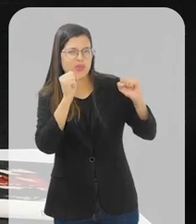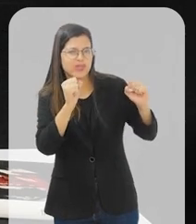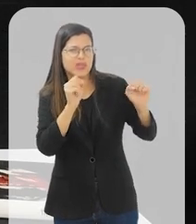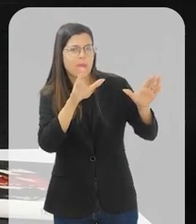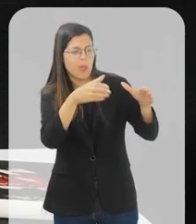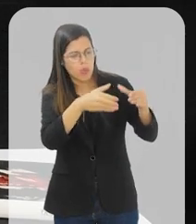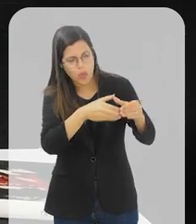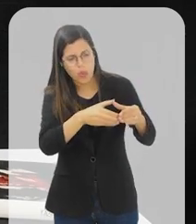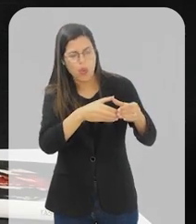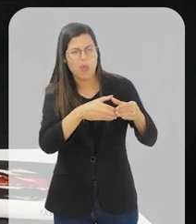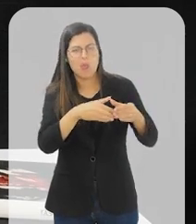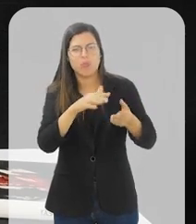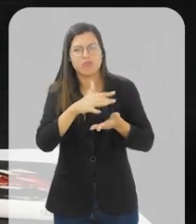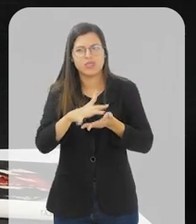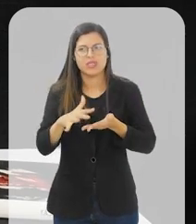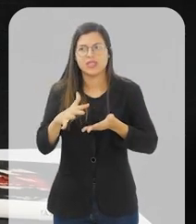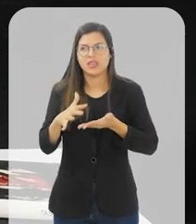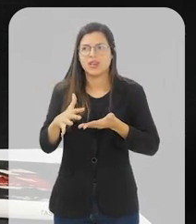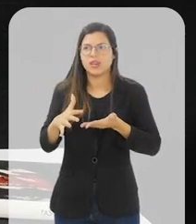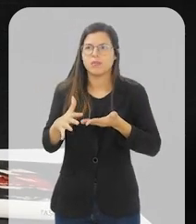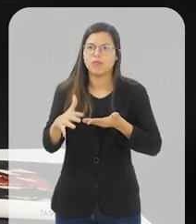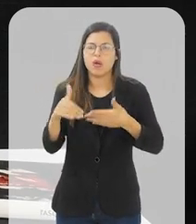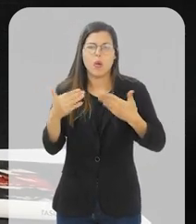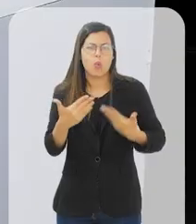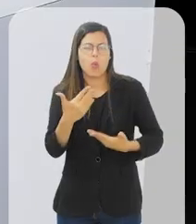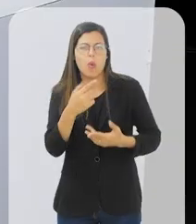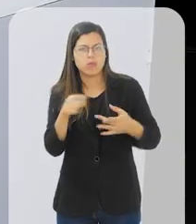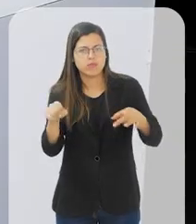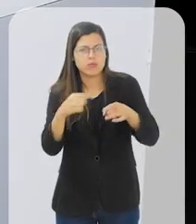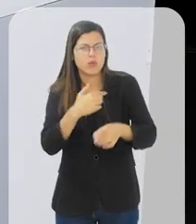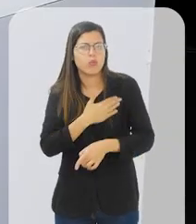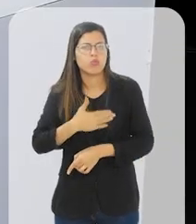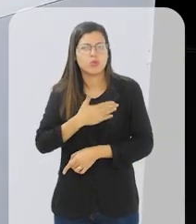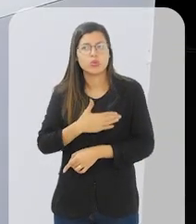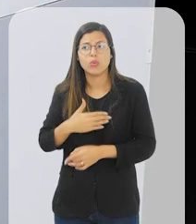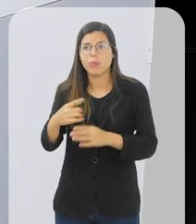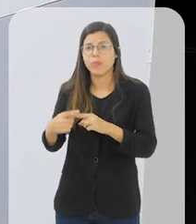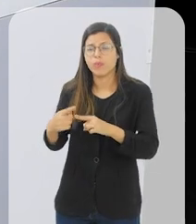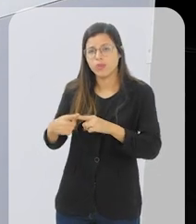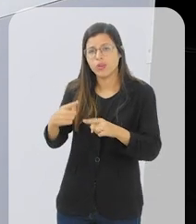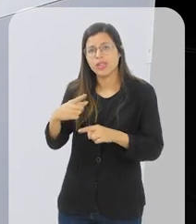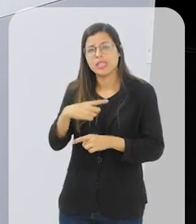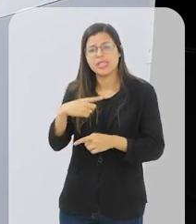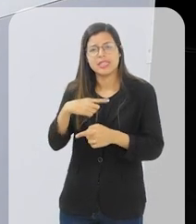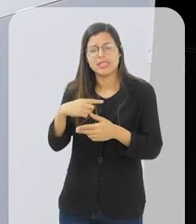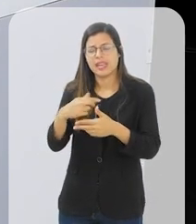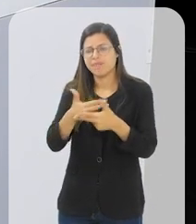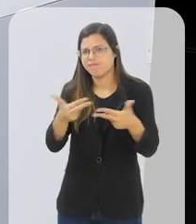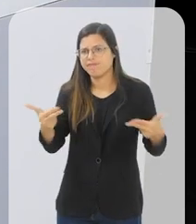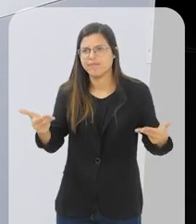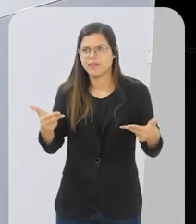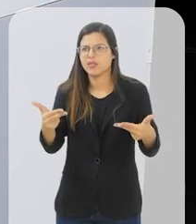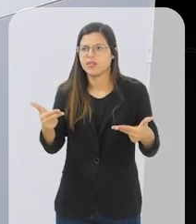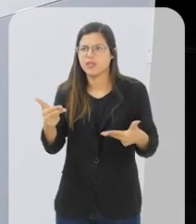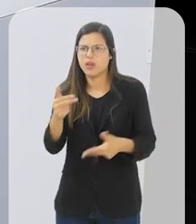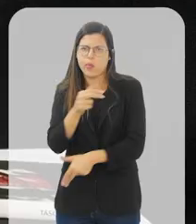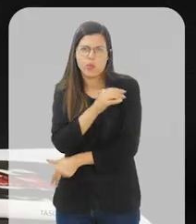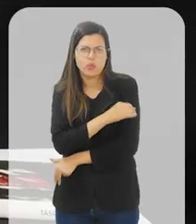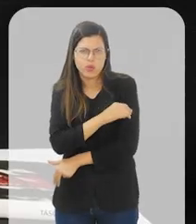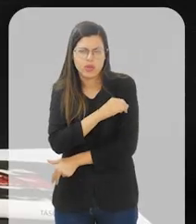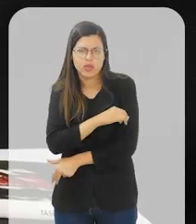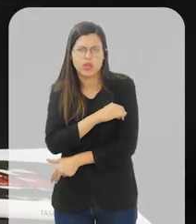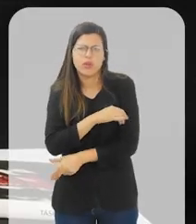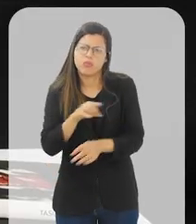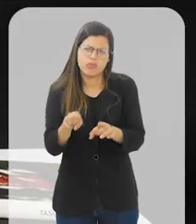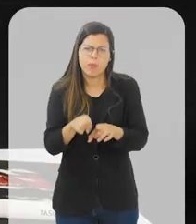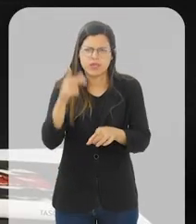escola X ou não. Qual enredo que você gostou mais? O que que esse enredo está te dizendo? Porque é tão rico, né? O carnaval carioca e de São Paulo também,